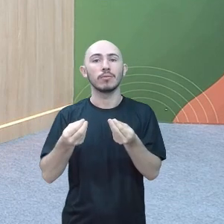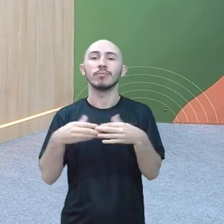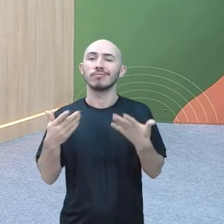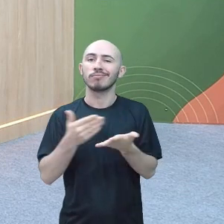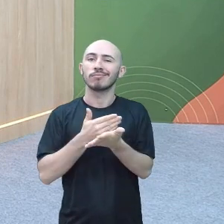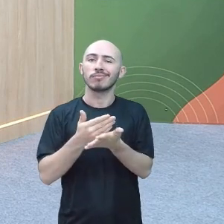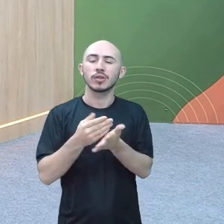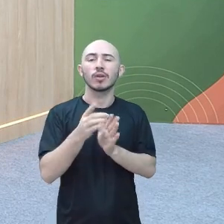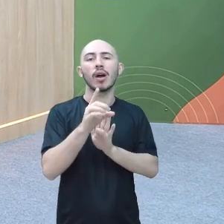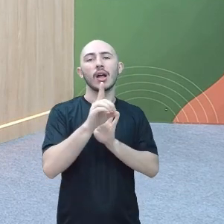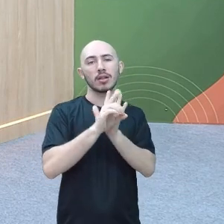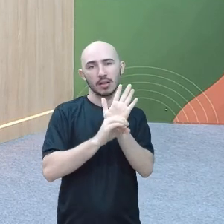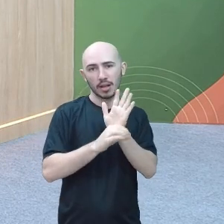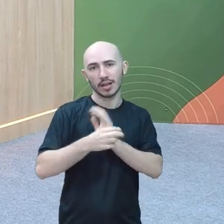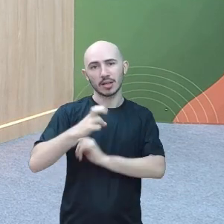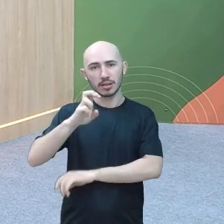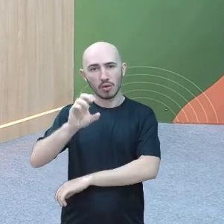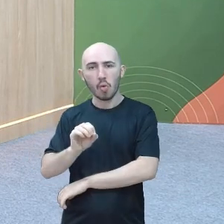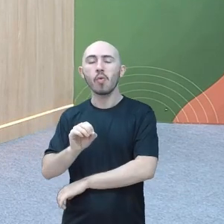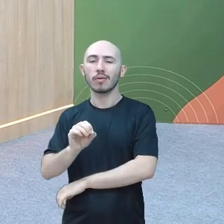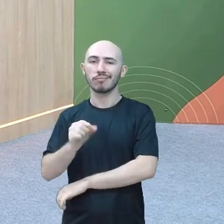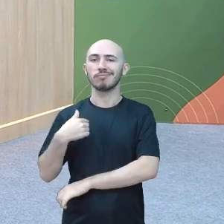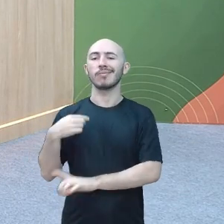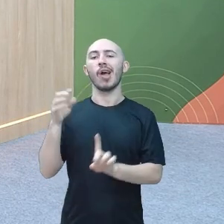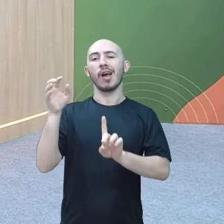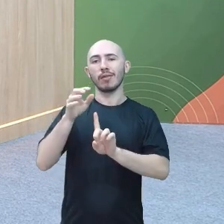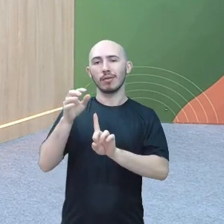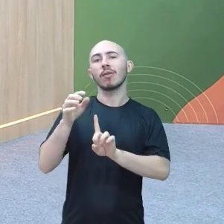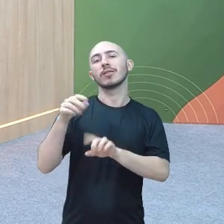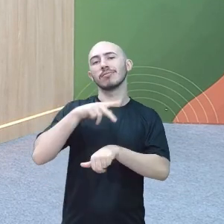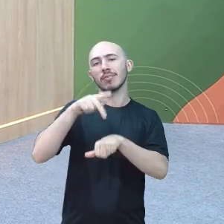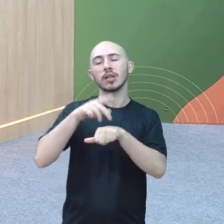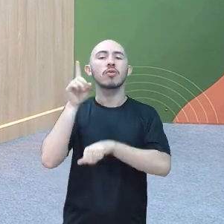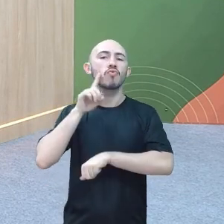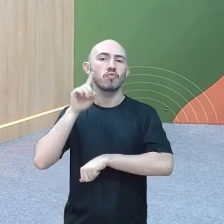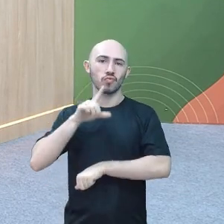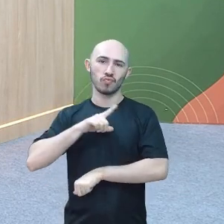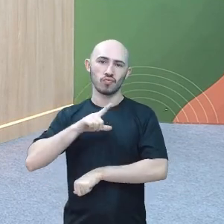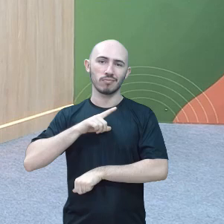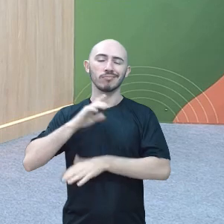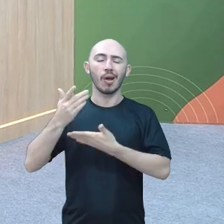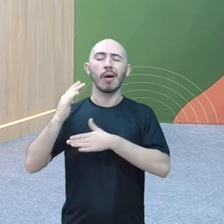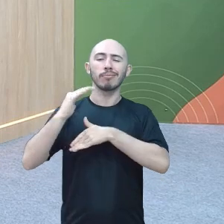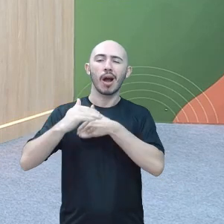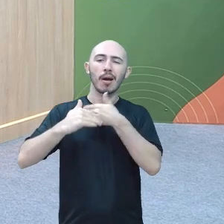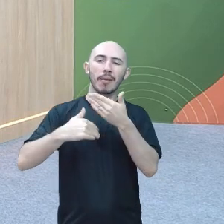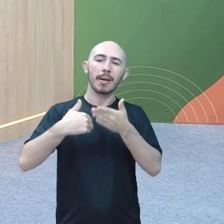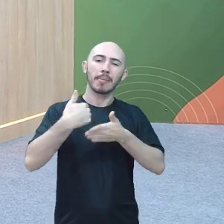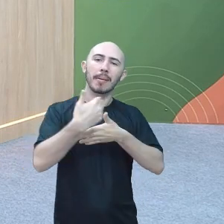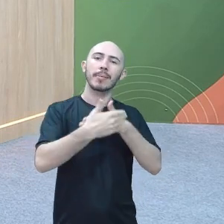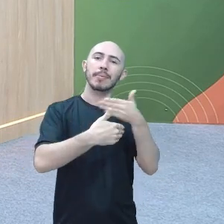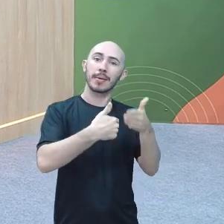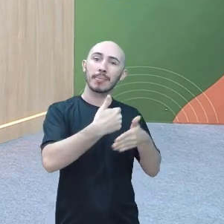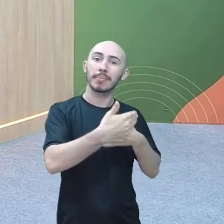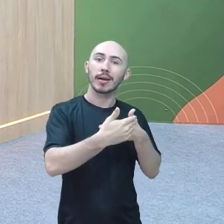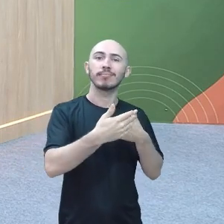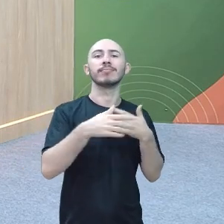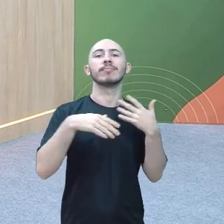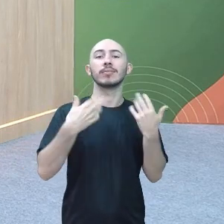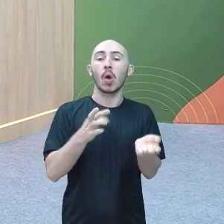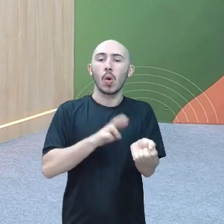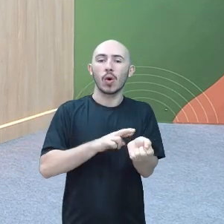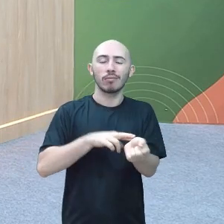eles trazem essas influências, né, dos Estados Unidos, e aí, pouco a pouco, esse ritmo ele